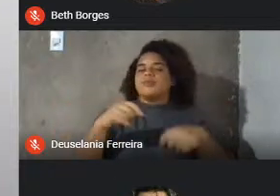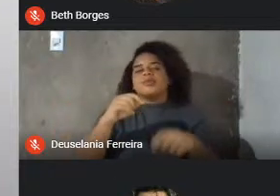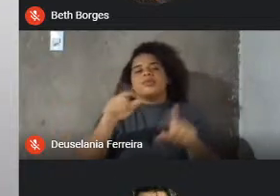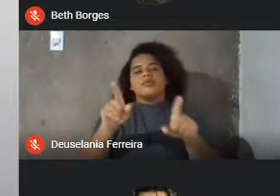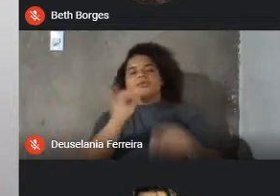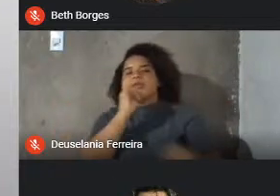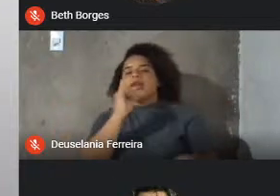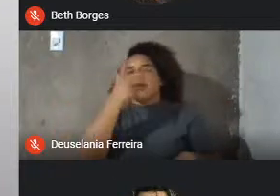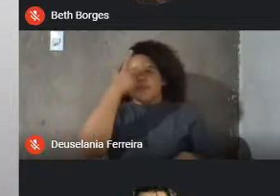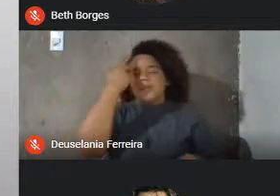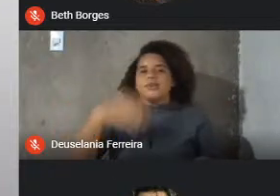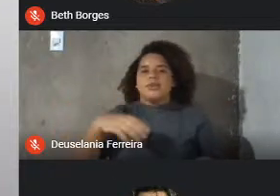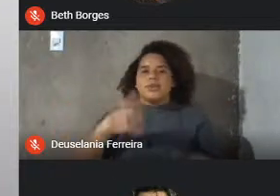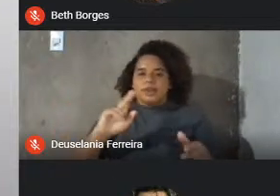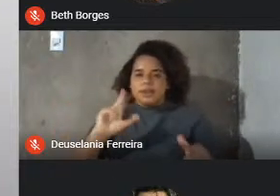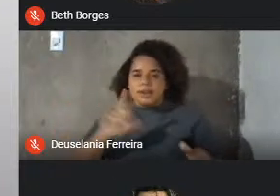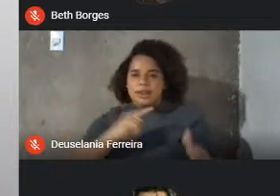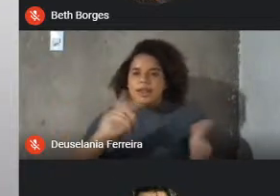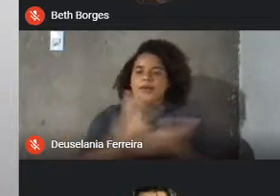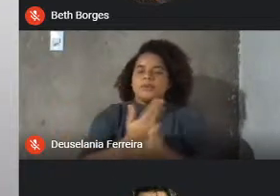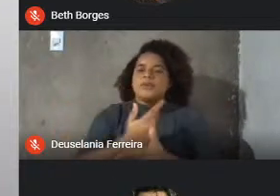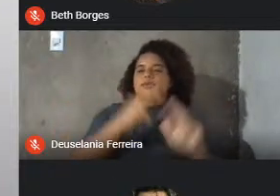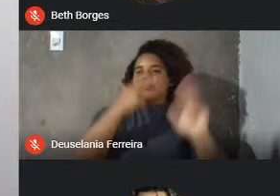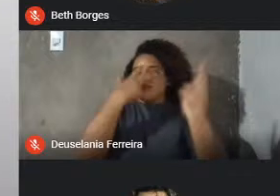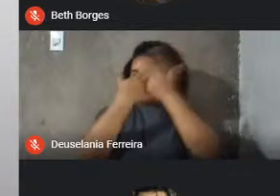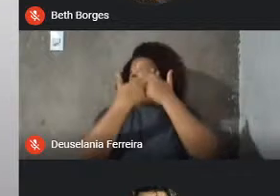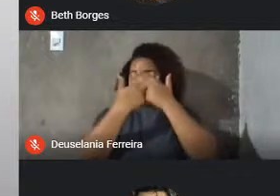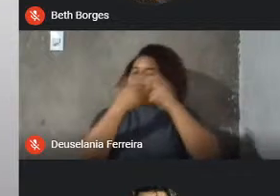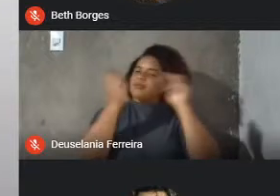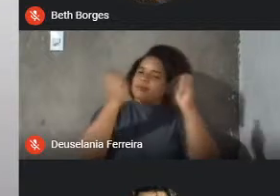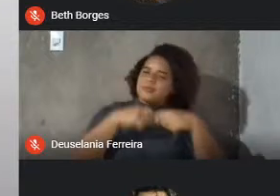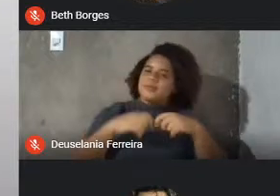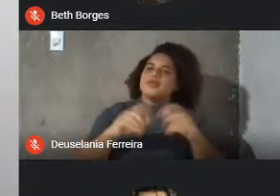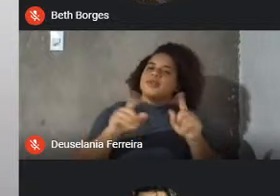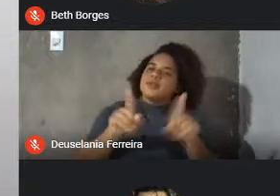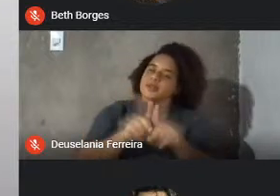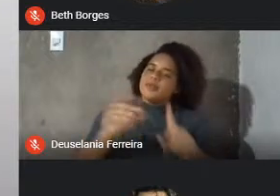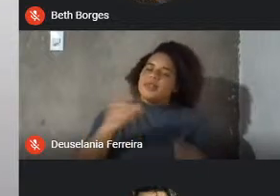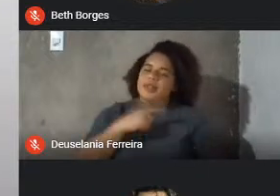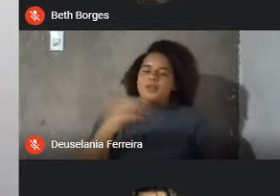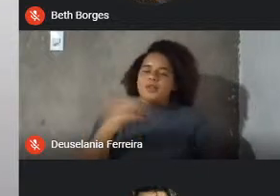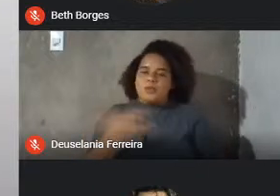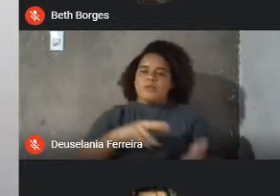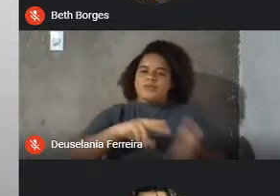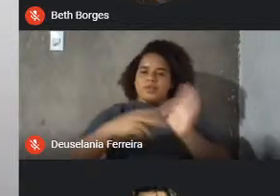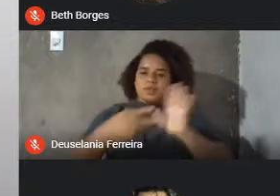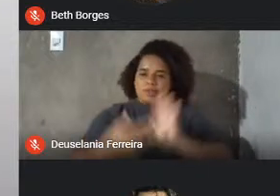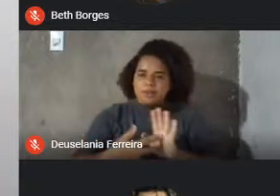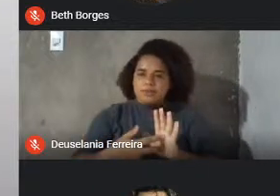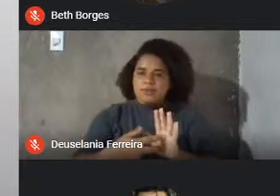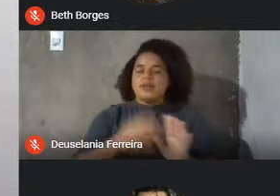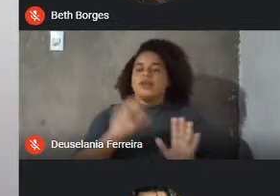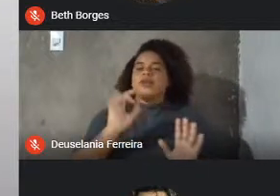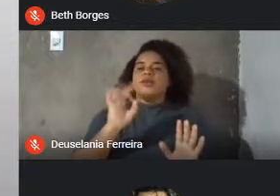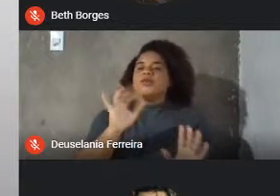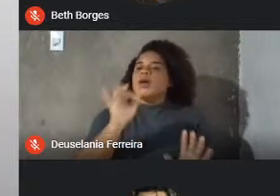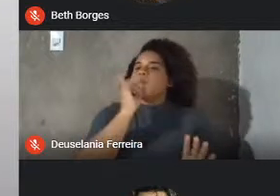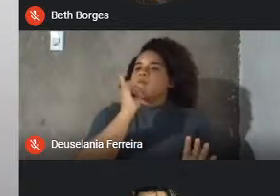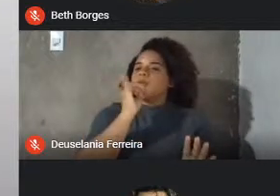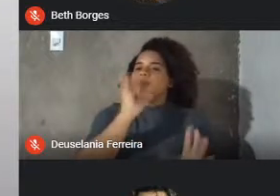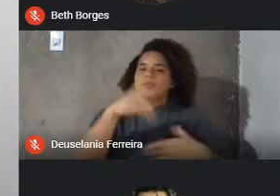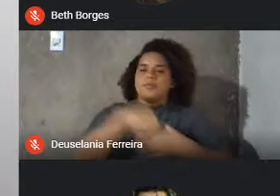época específica. E assim, dando um novo significado, tá? Só estou dando um exemplo dentro da nutrição, para vocês verem